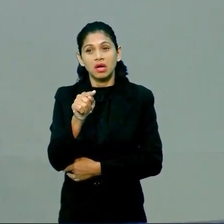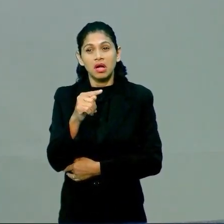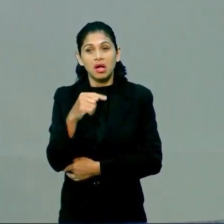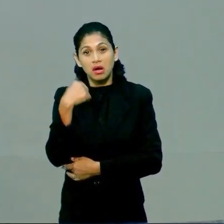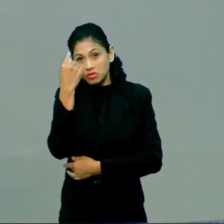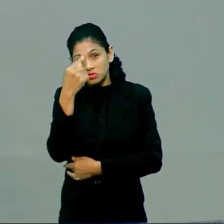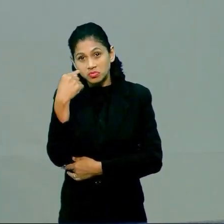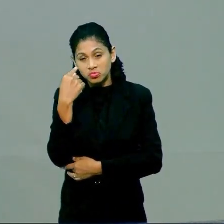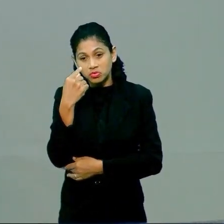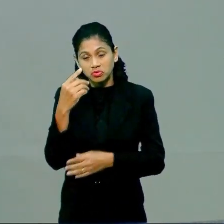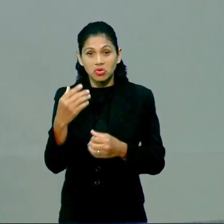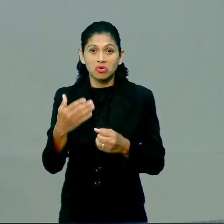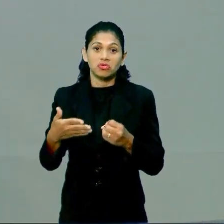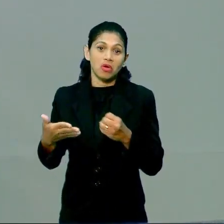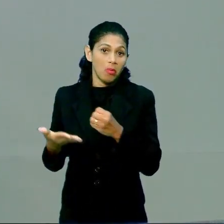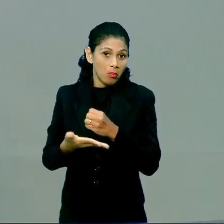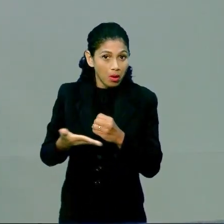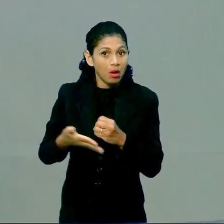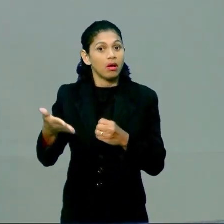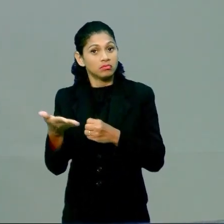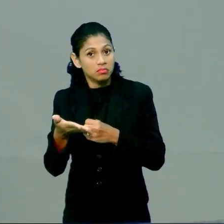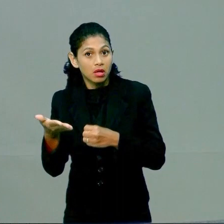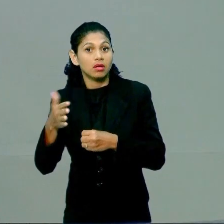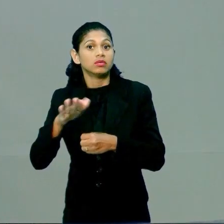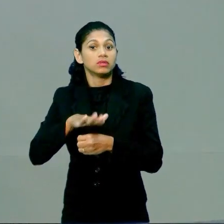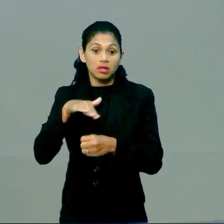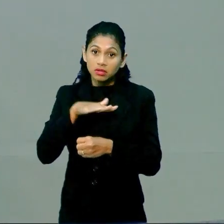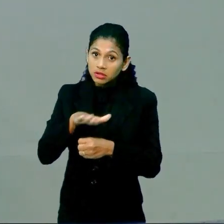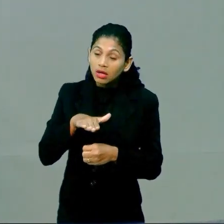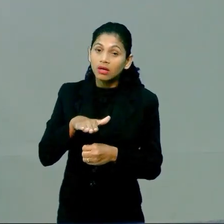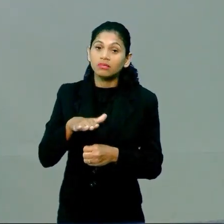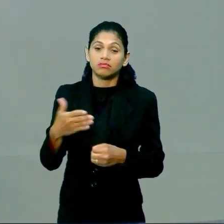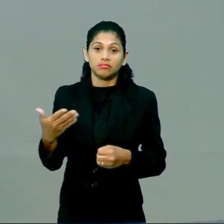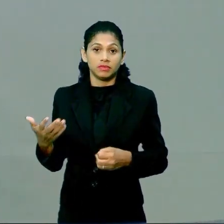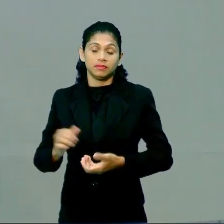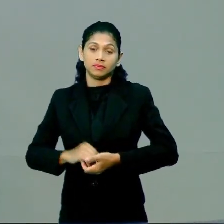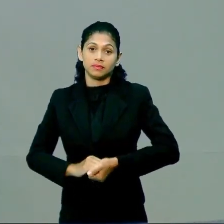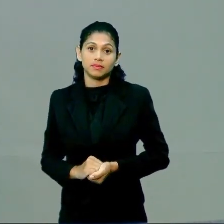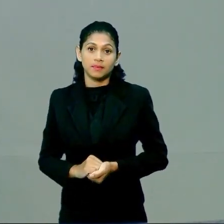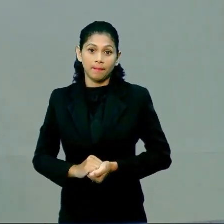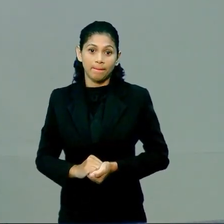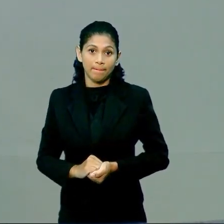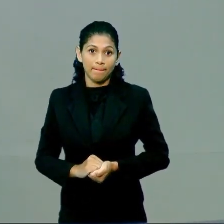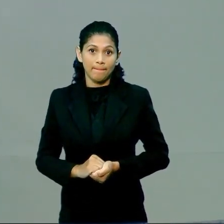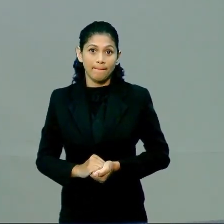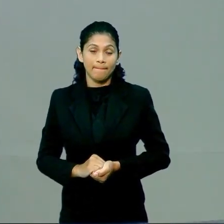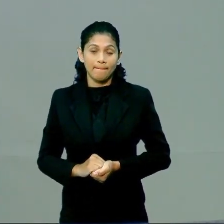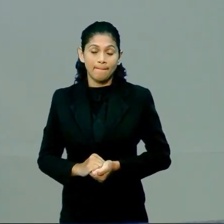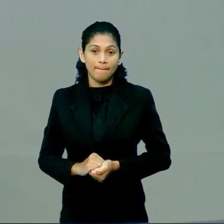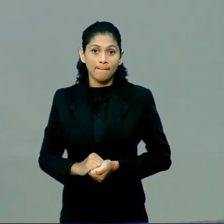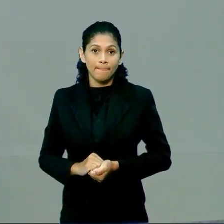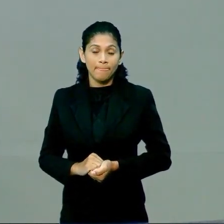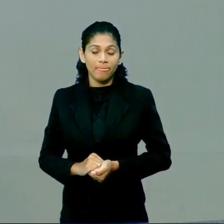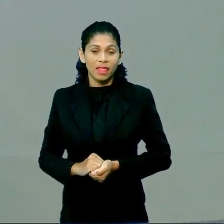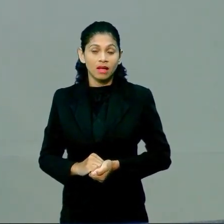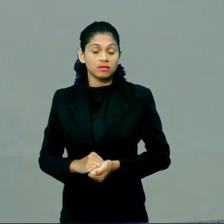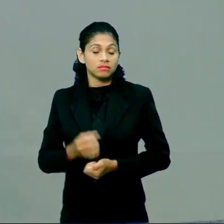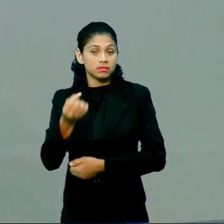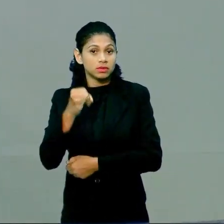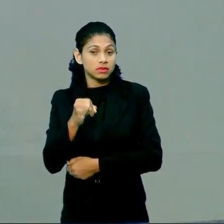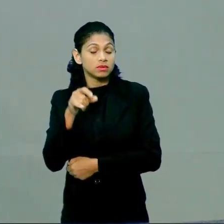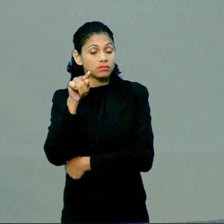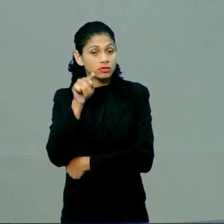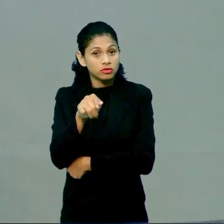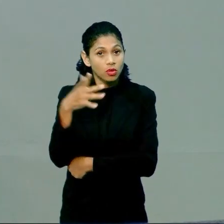varia né de aluno para aluno tá se você conseguiu aí interagir com vídeo acertar aí da sua casa